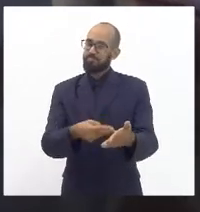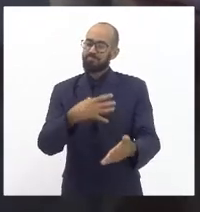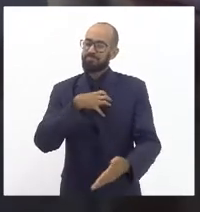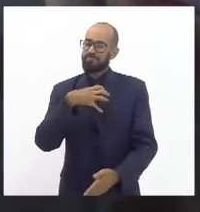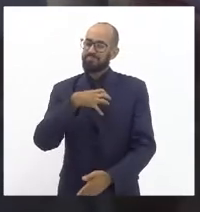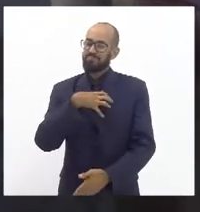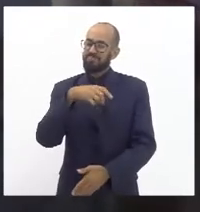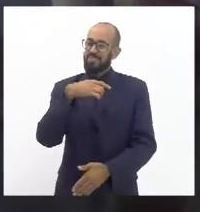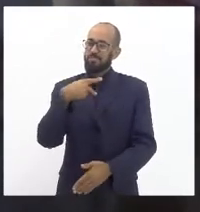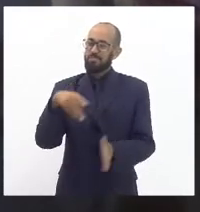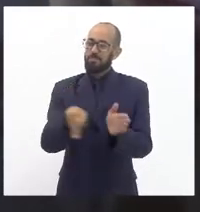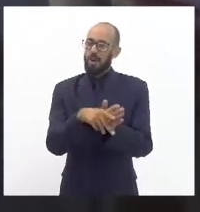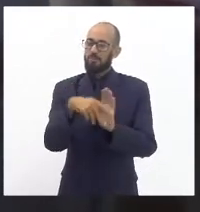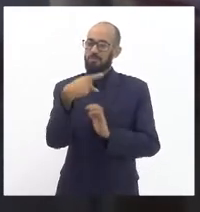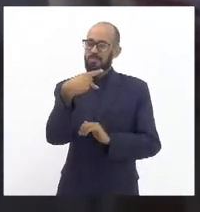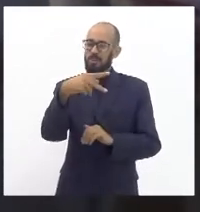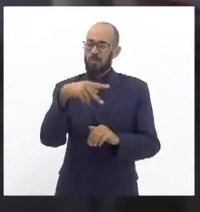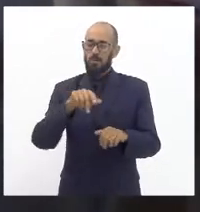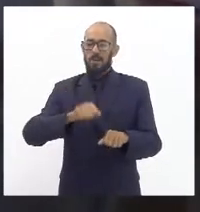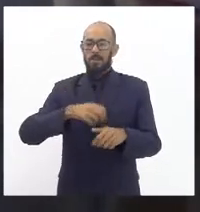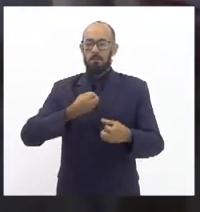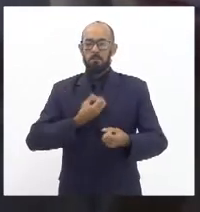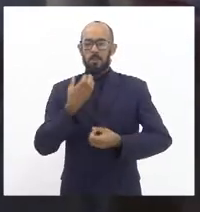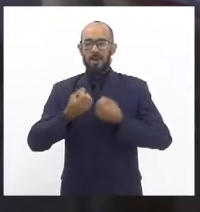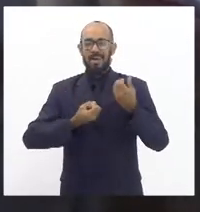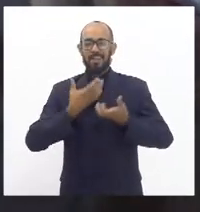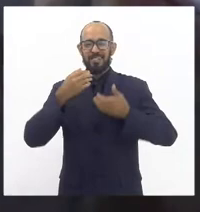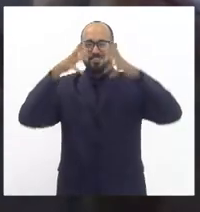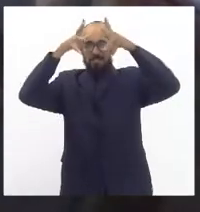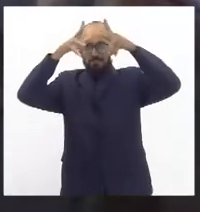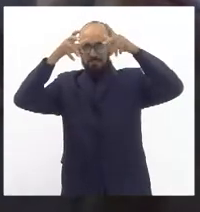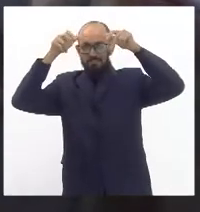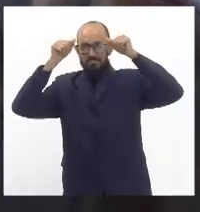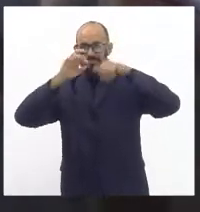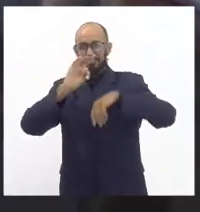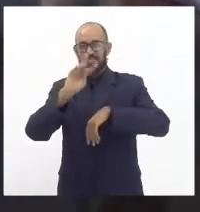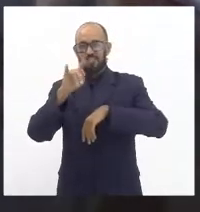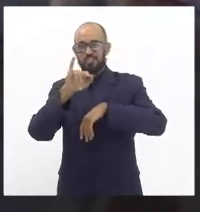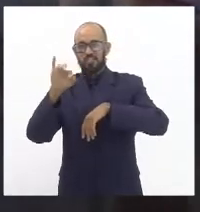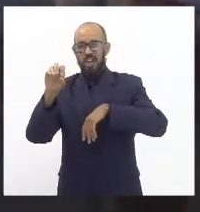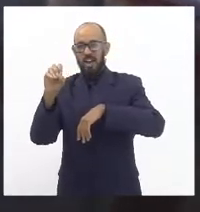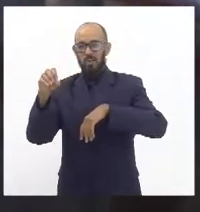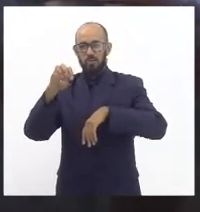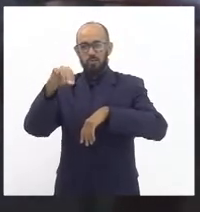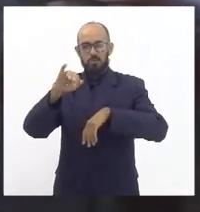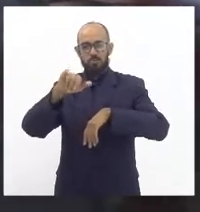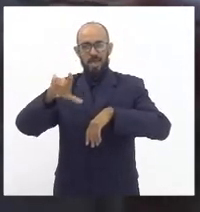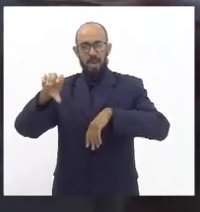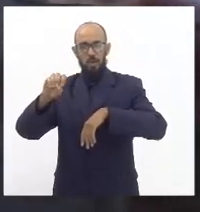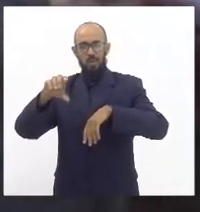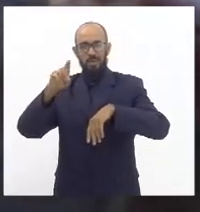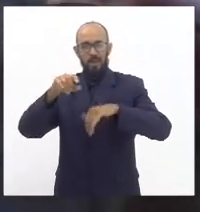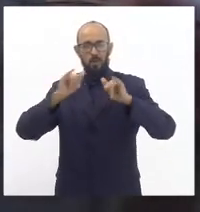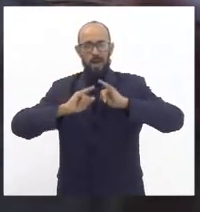inesquecível poeta amazônico Thiago de Mello como um recado para o futuro necessário